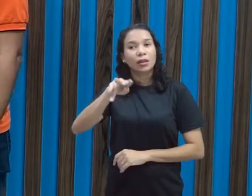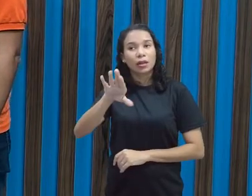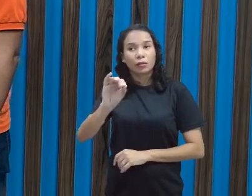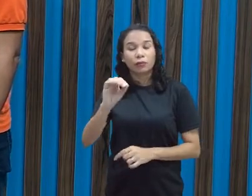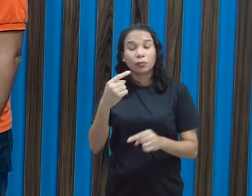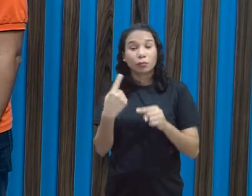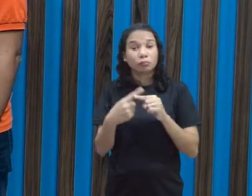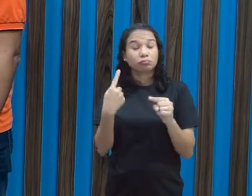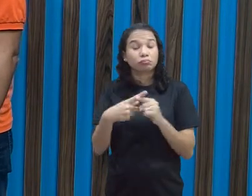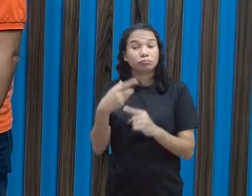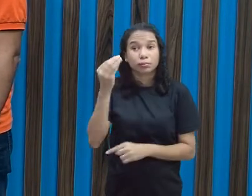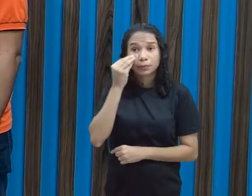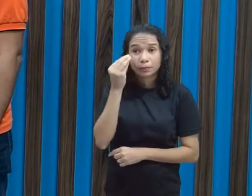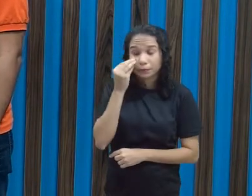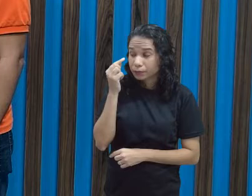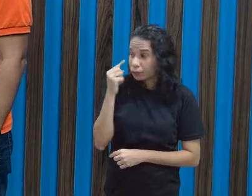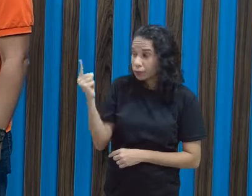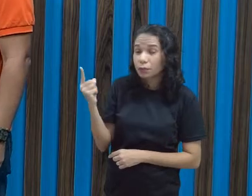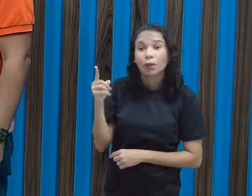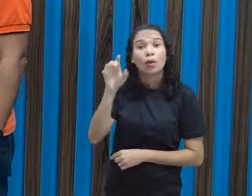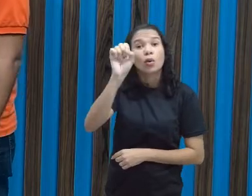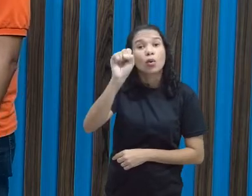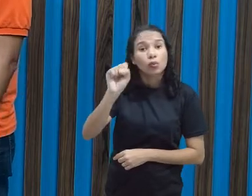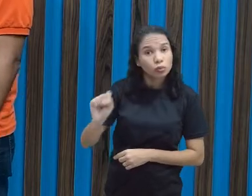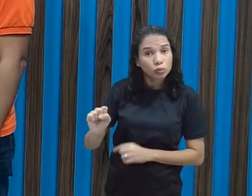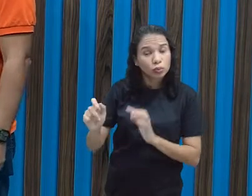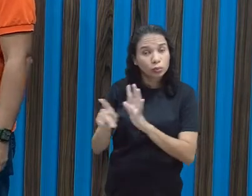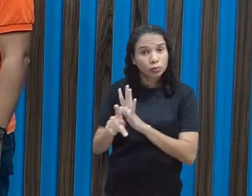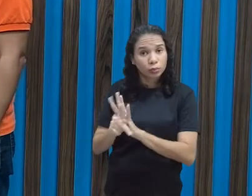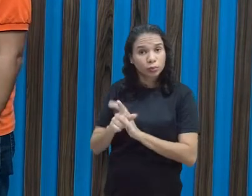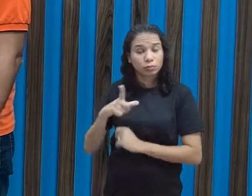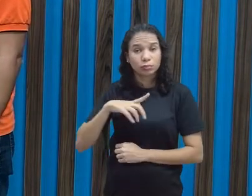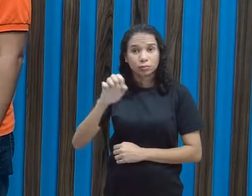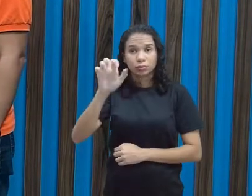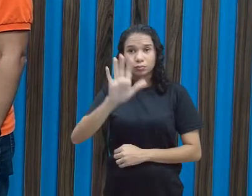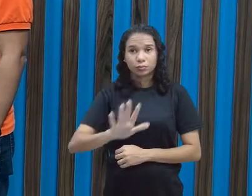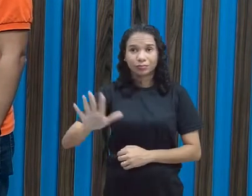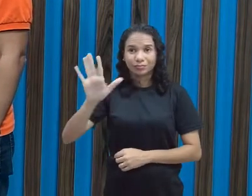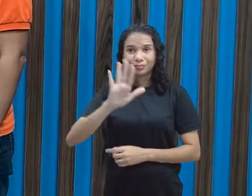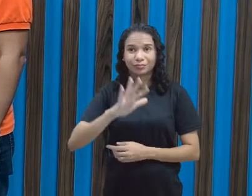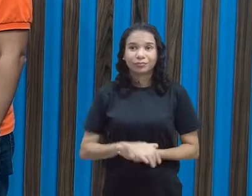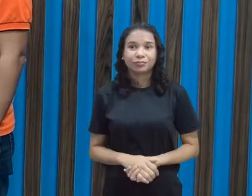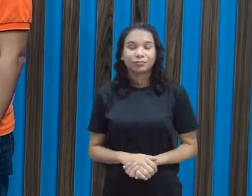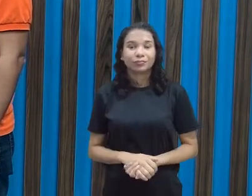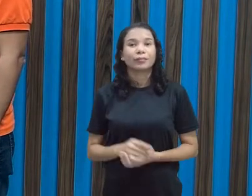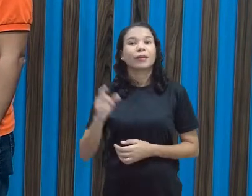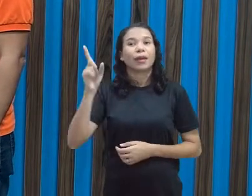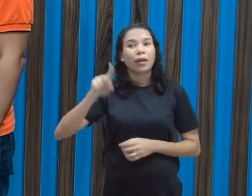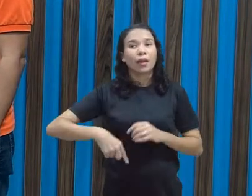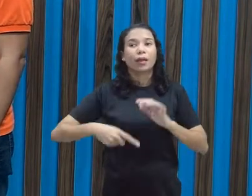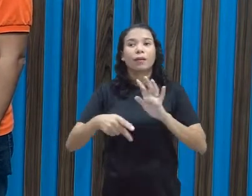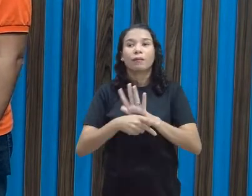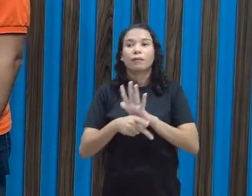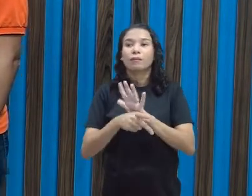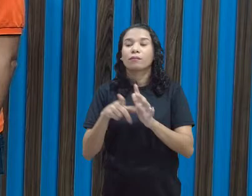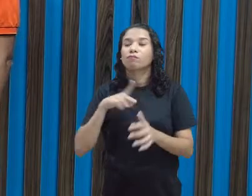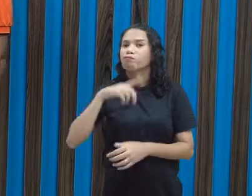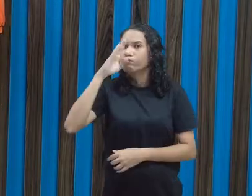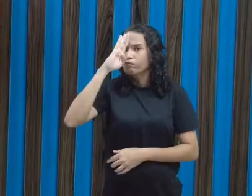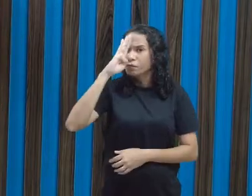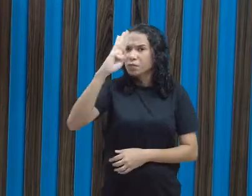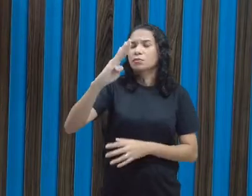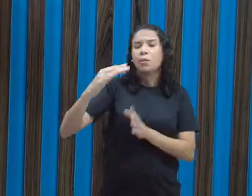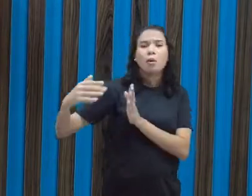aqui, né, na região sudeste da Europa. Veja só, é uma das